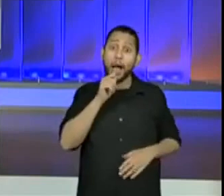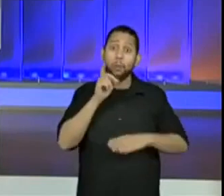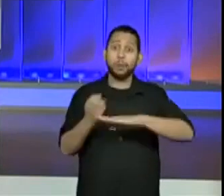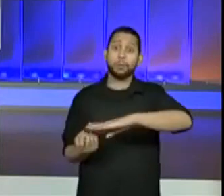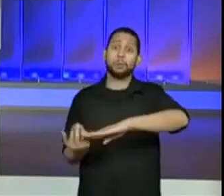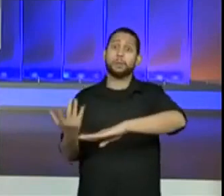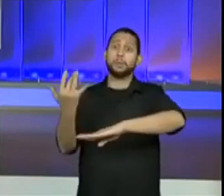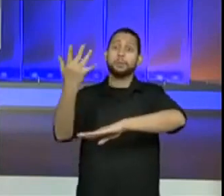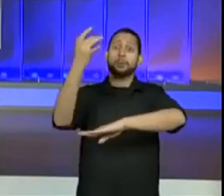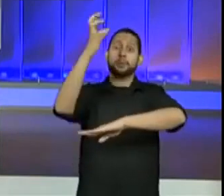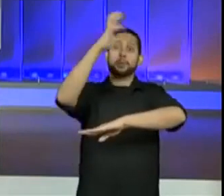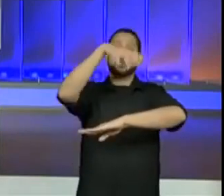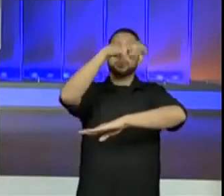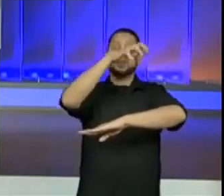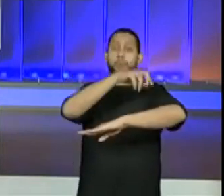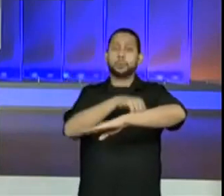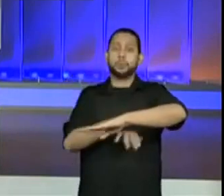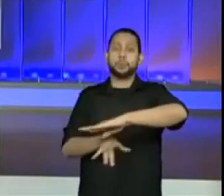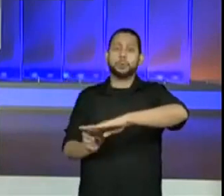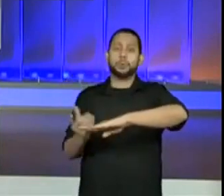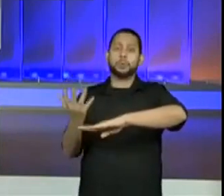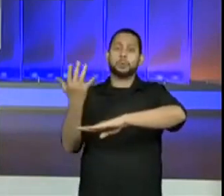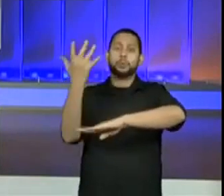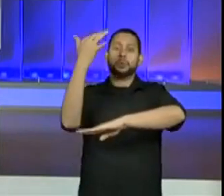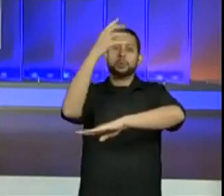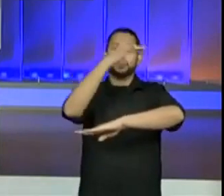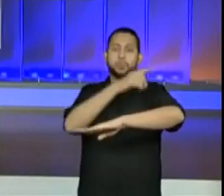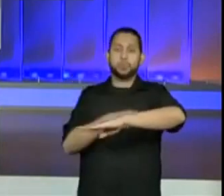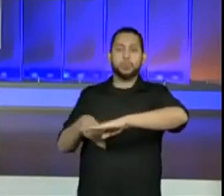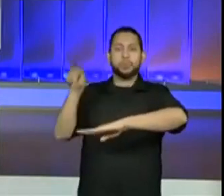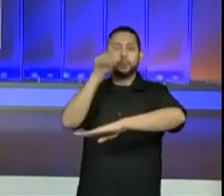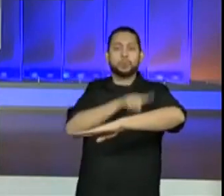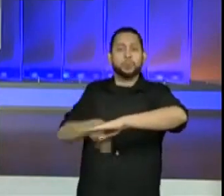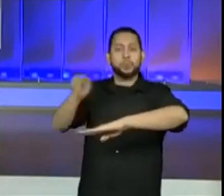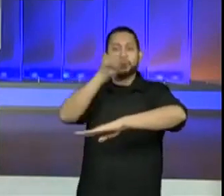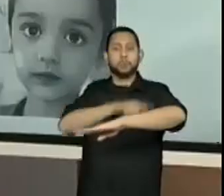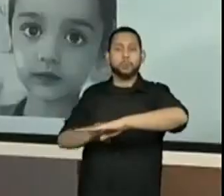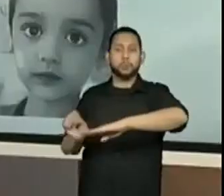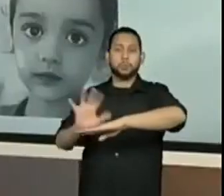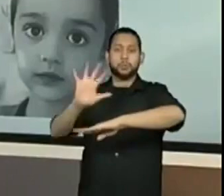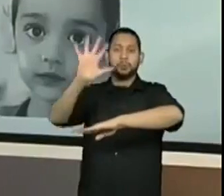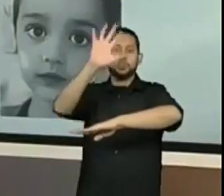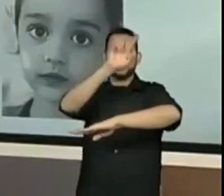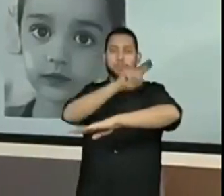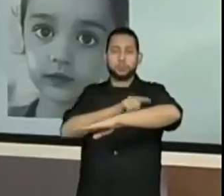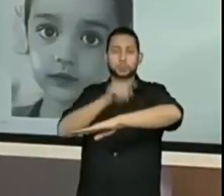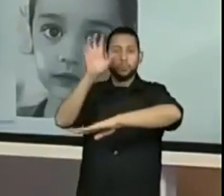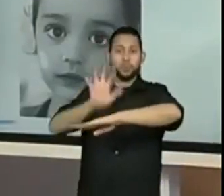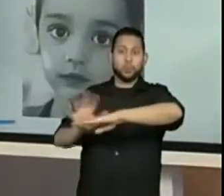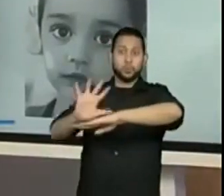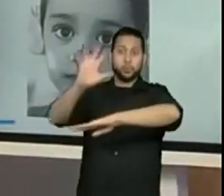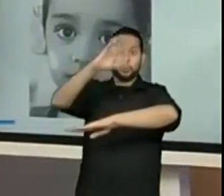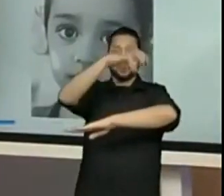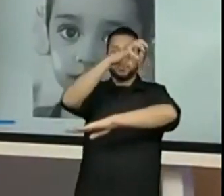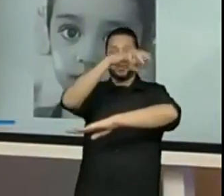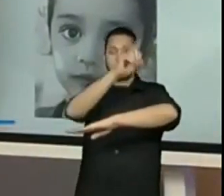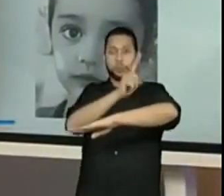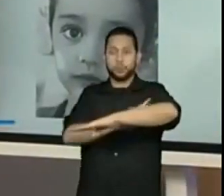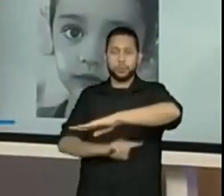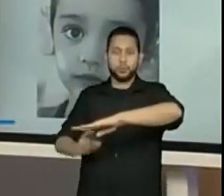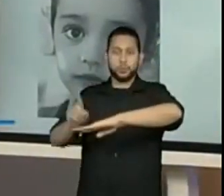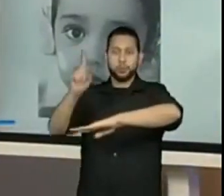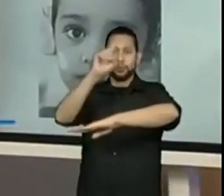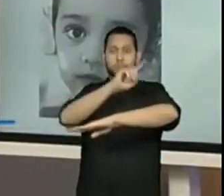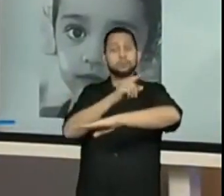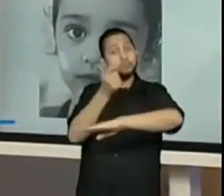ciclo da água. A água evapora, então as nuvens são formadas e a partir da chuva a água